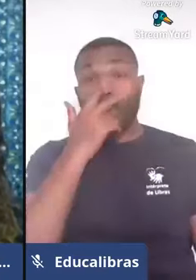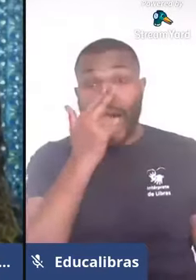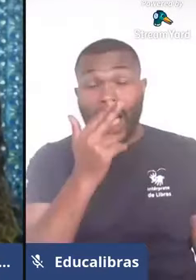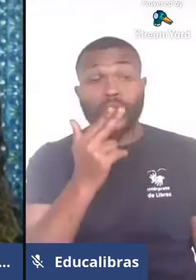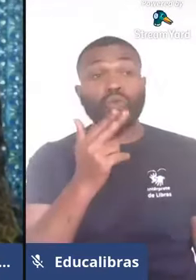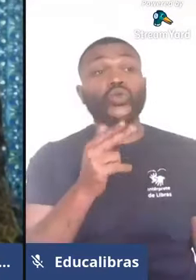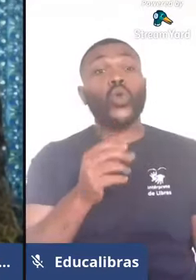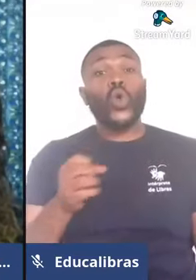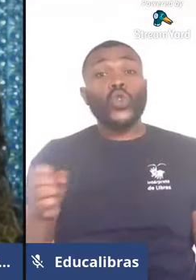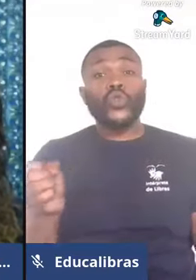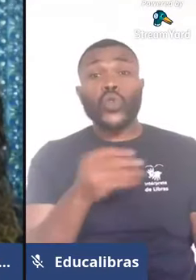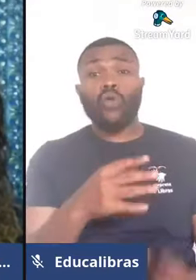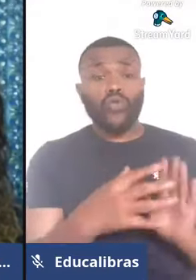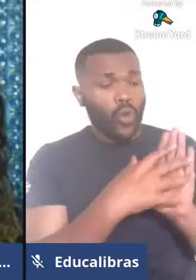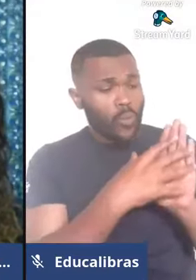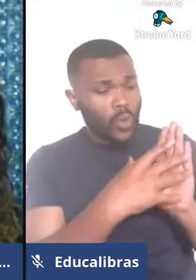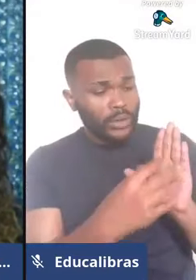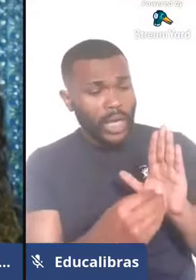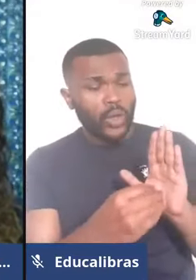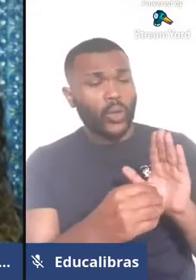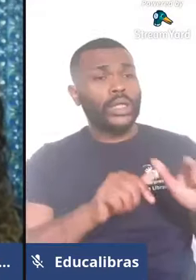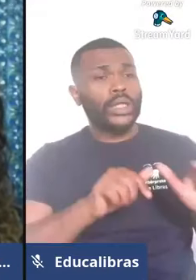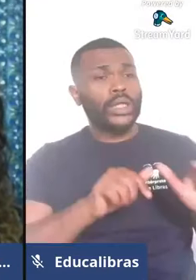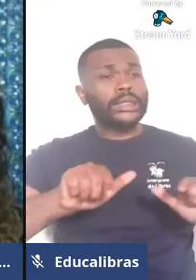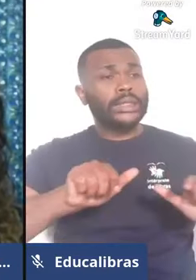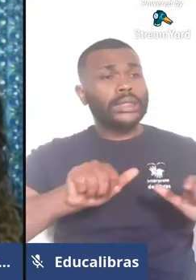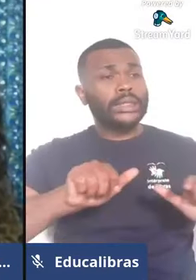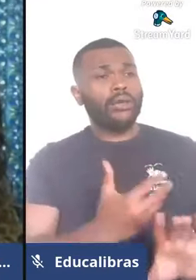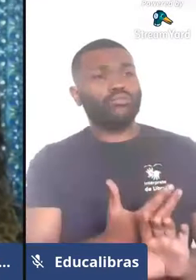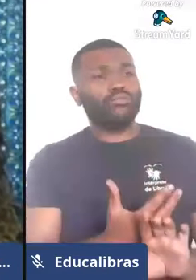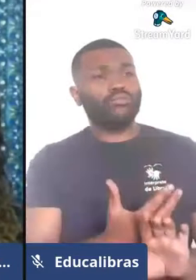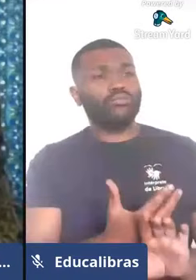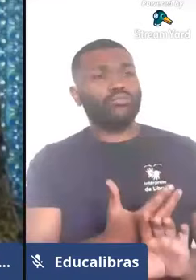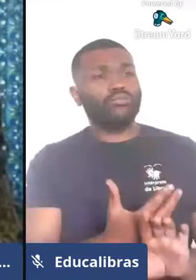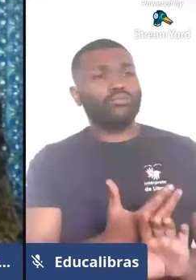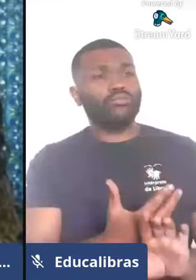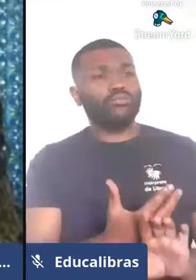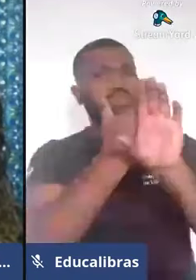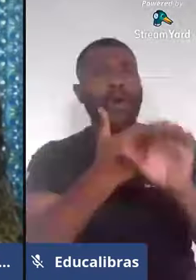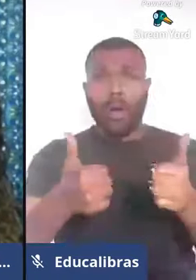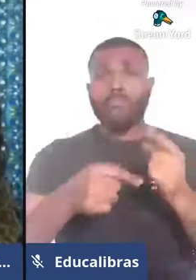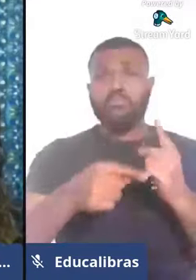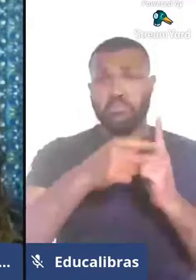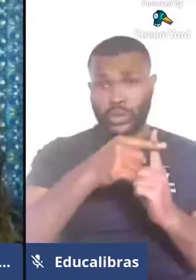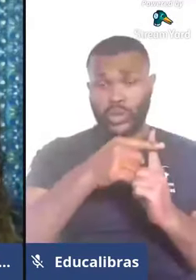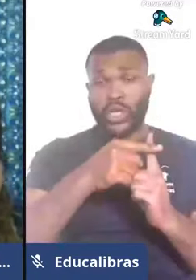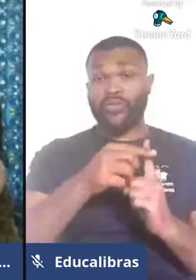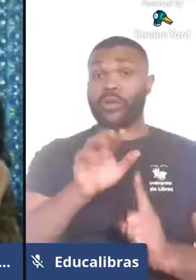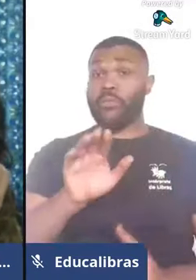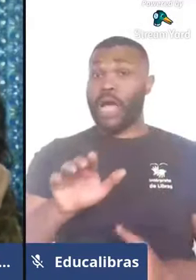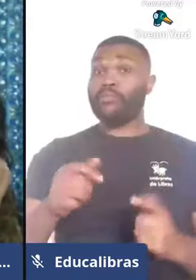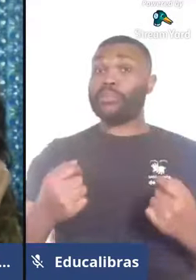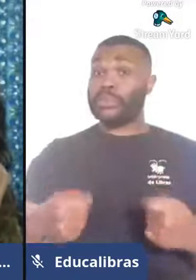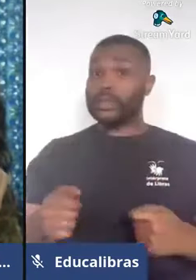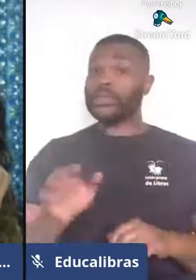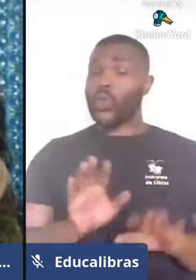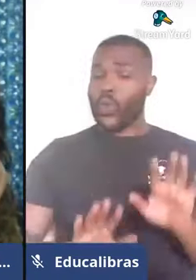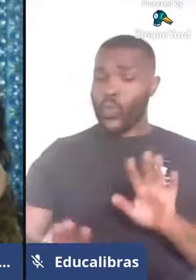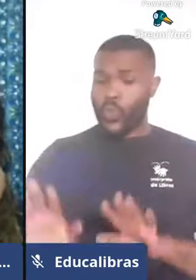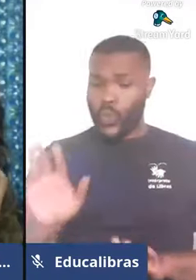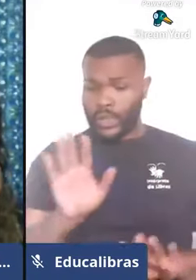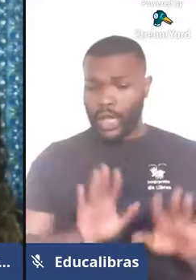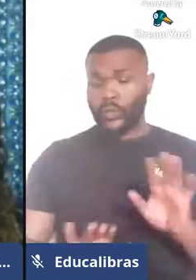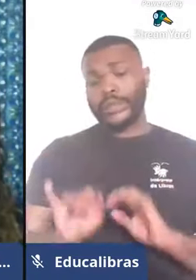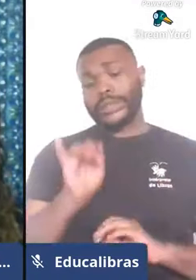novo modelo, ela está sendo positiva. Agora, eu acho que a gente tem que ter alguns cuidados, sim. Então, quando a gente fala de trabalhar em